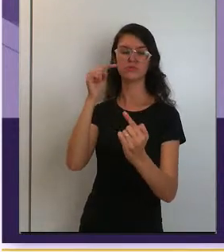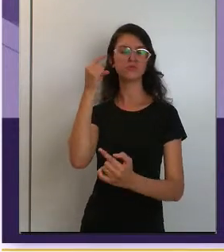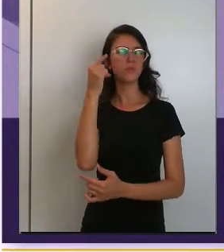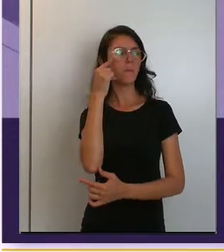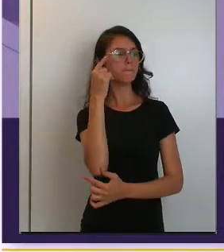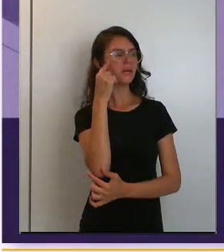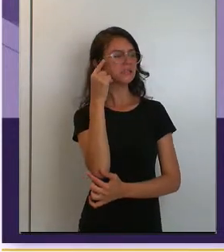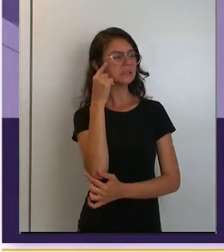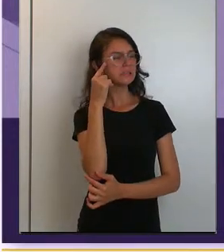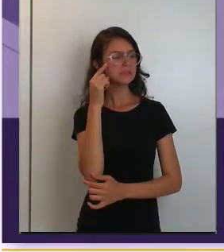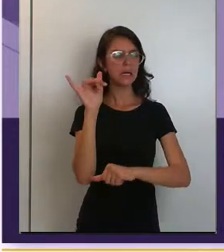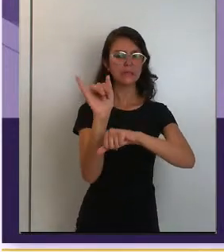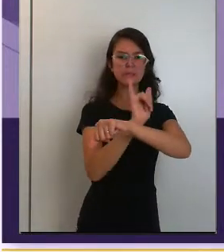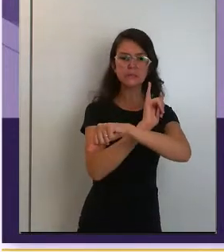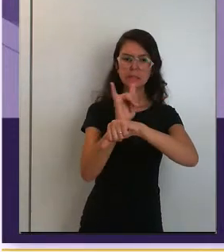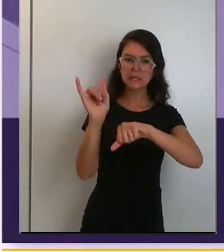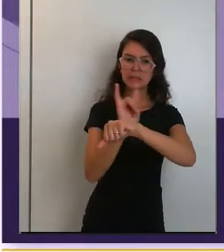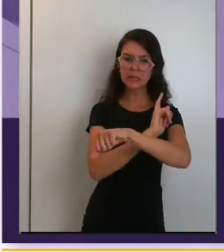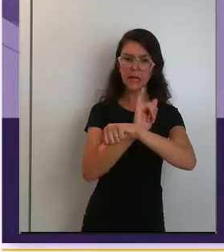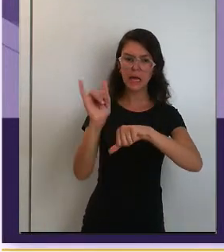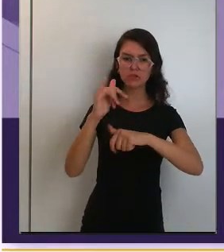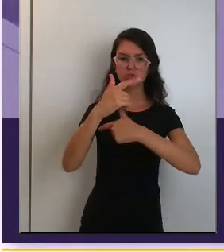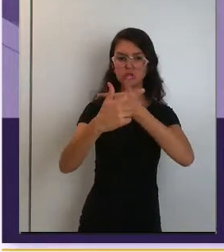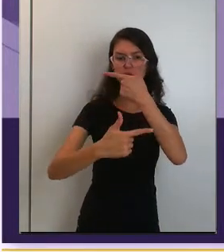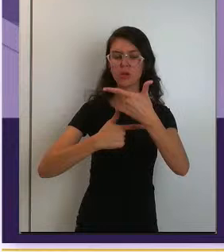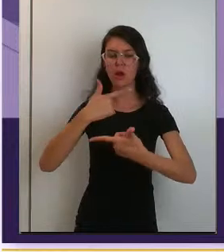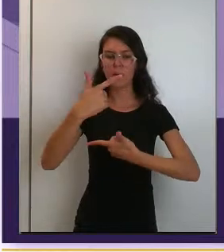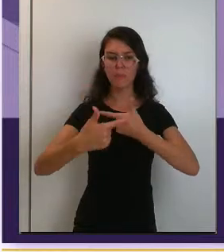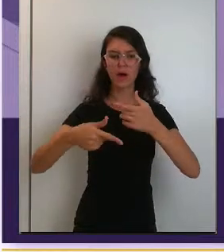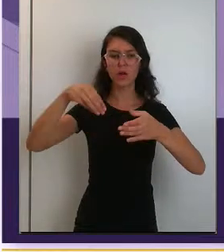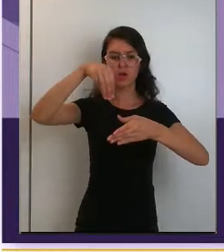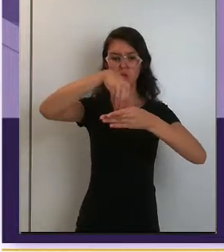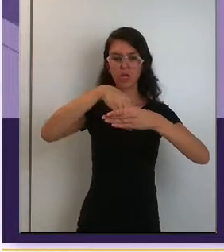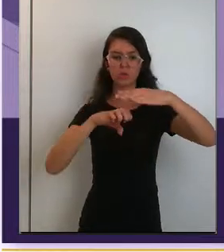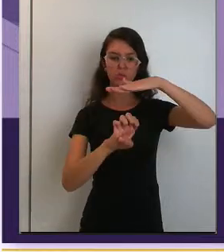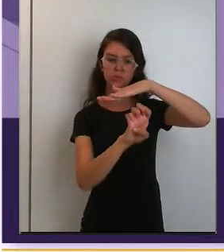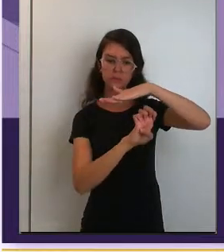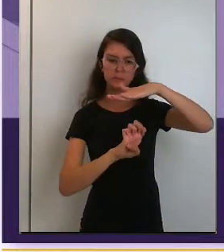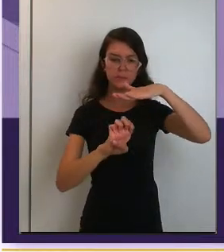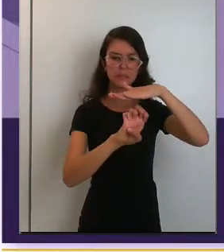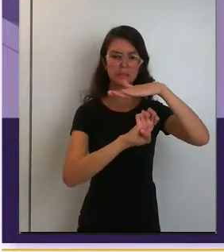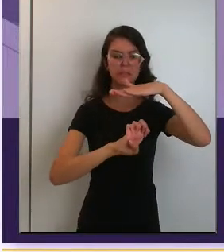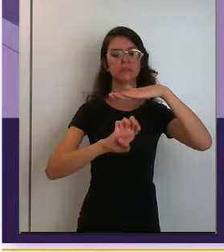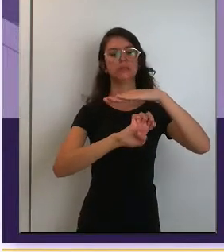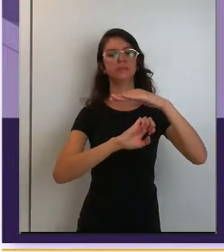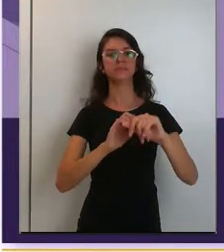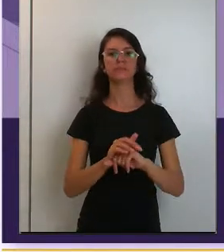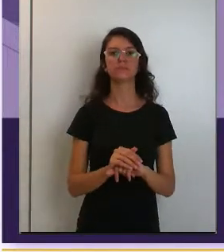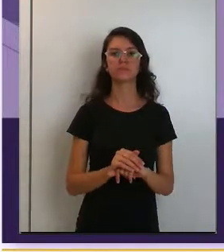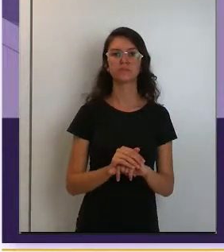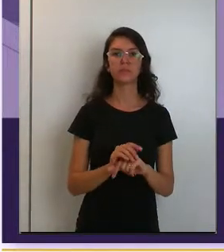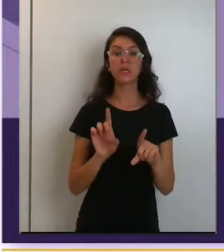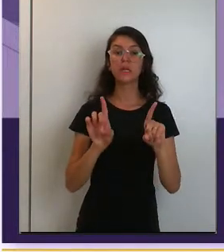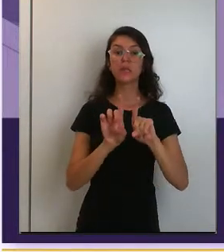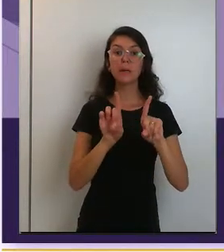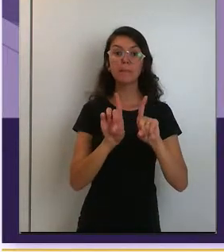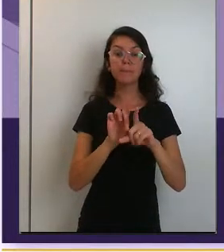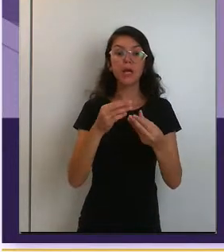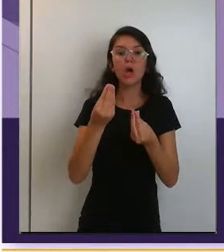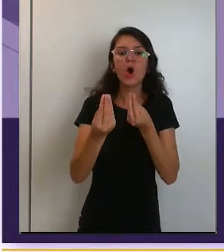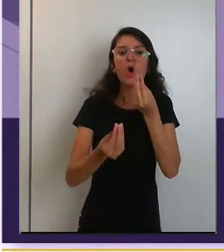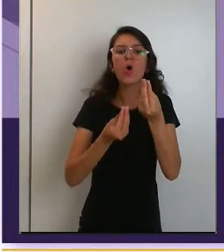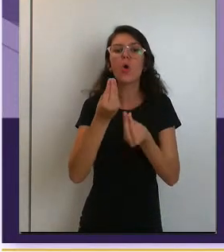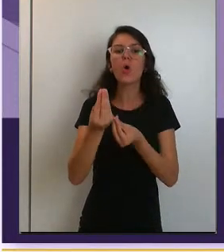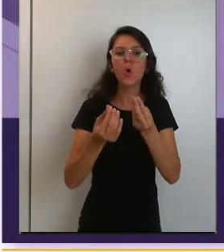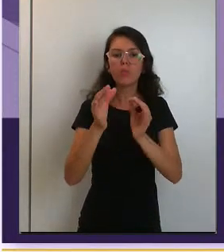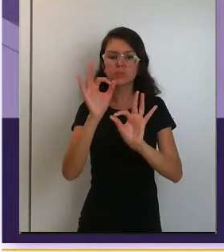pensar estratégias de atuação dentro das empresas e também como que o nosso